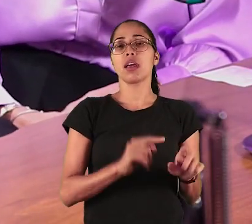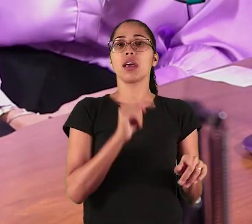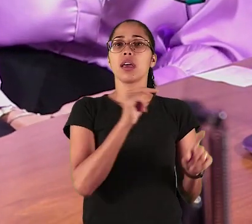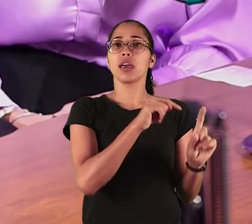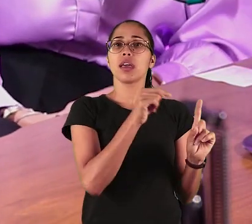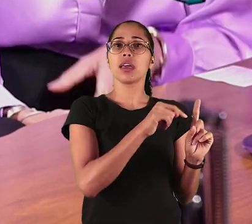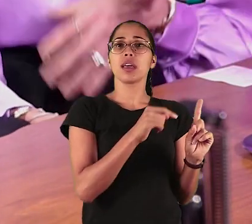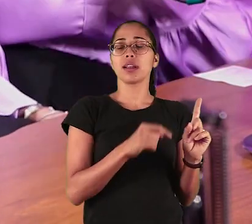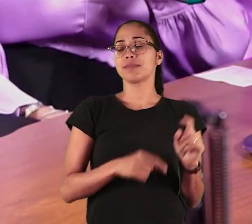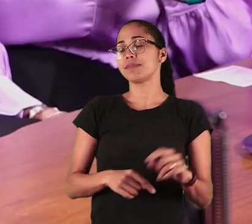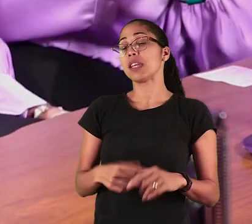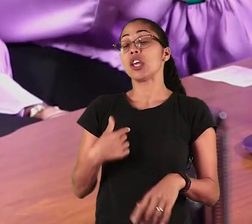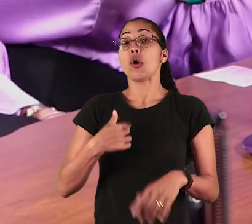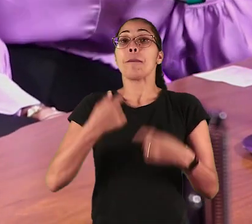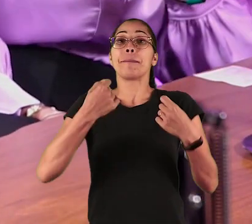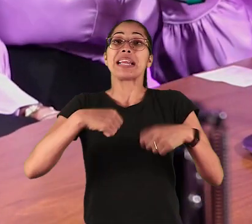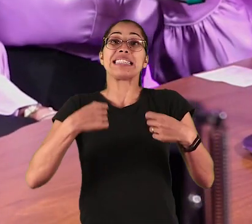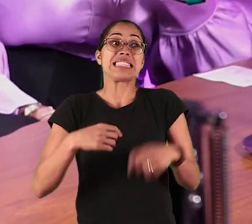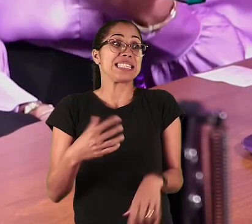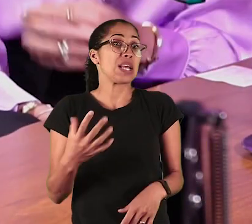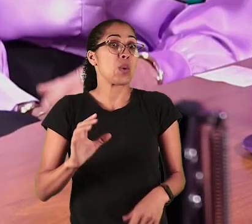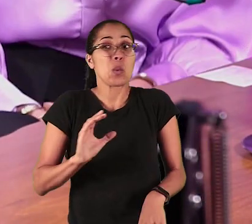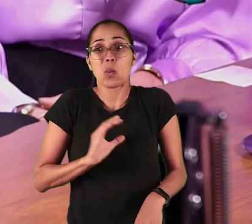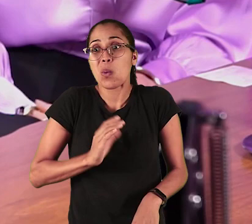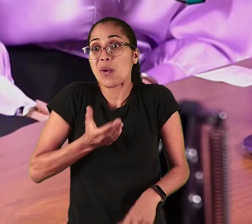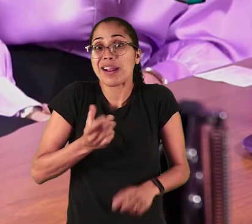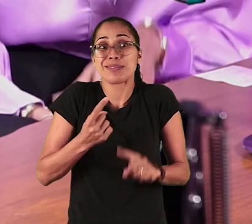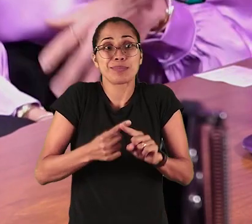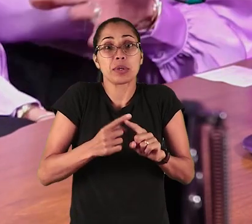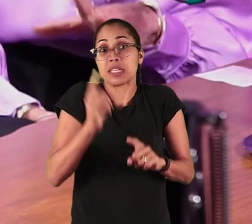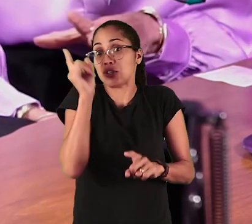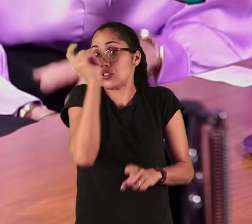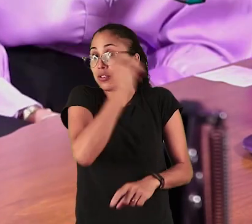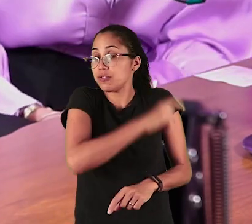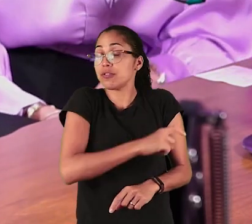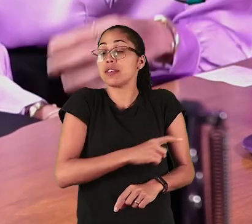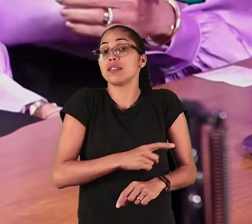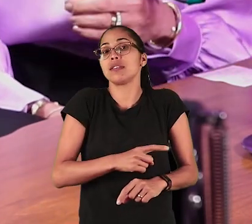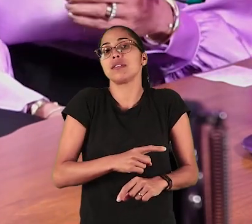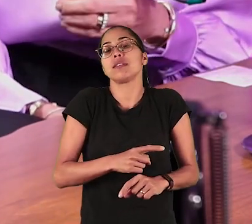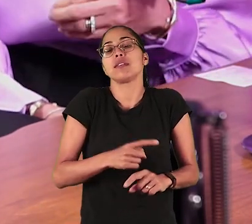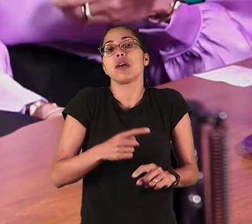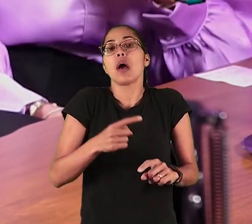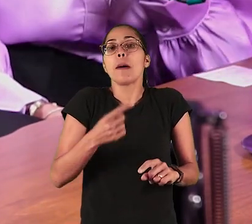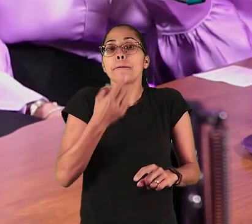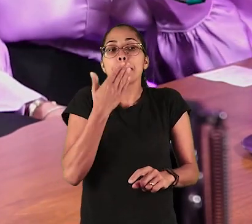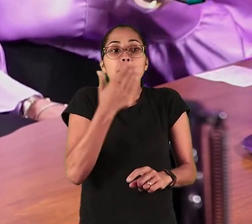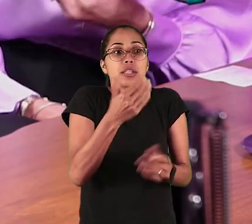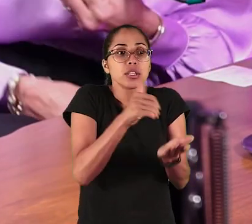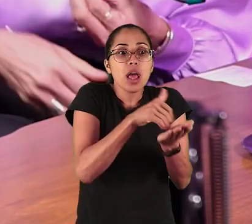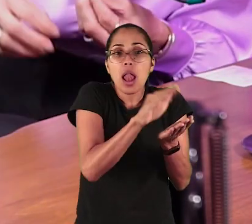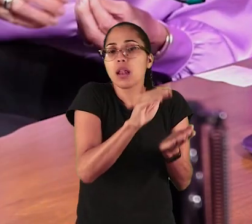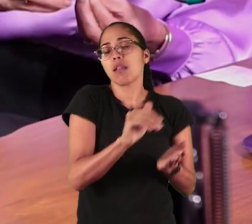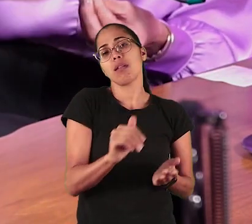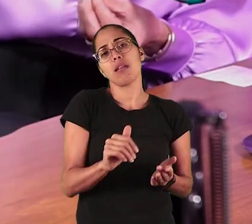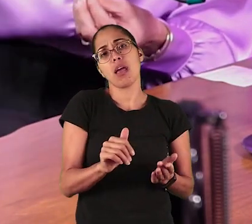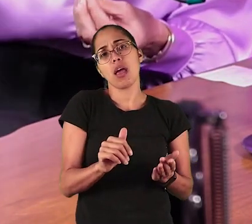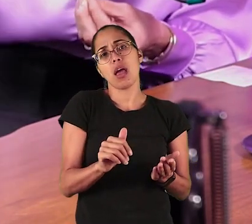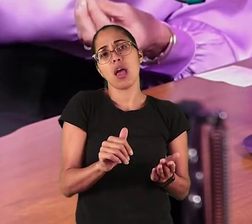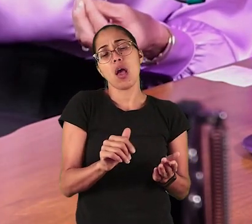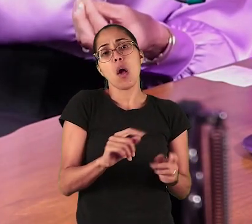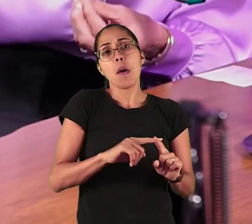tomar tive que tomar uma certa coragem para pedir demissão foi muito difícil essa esse pedido de demissão